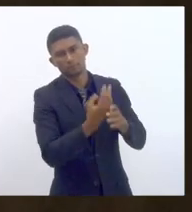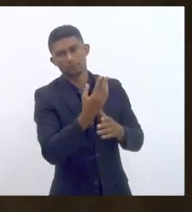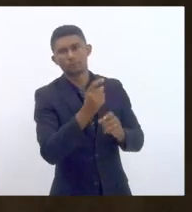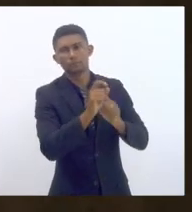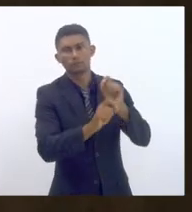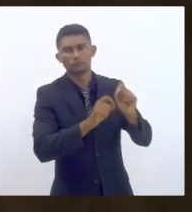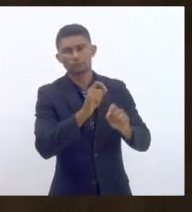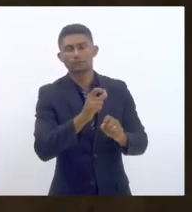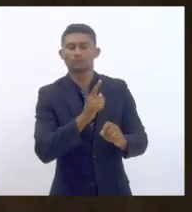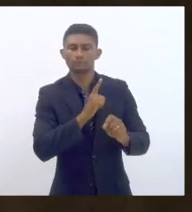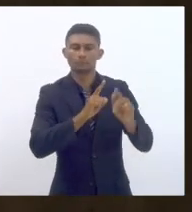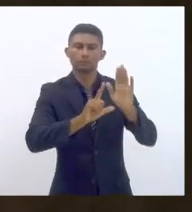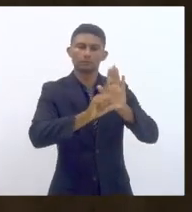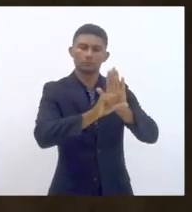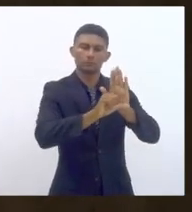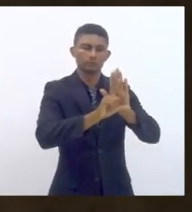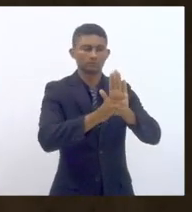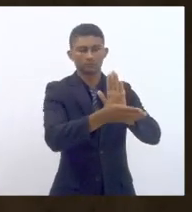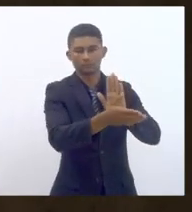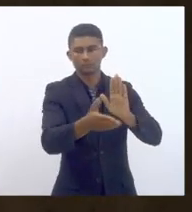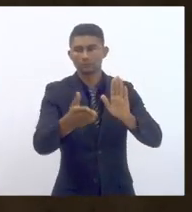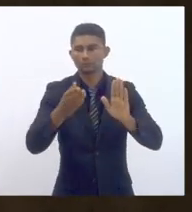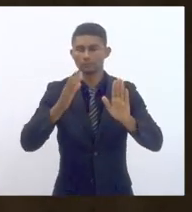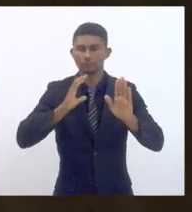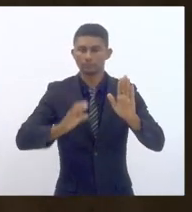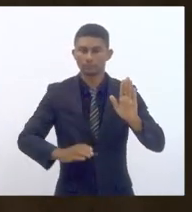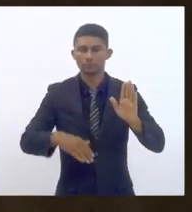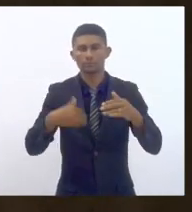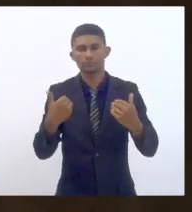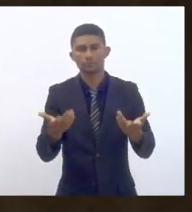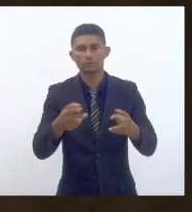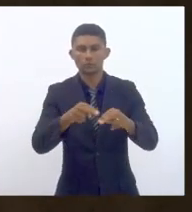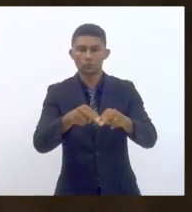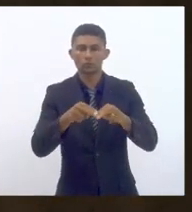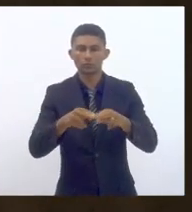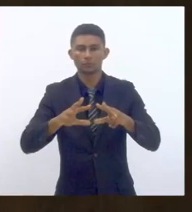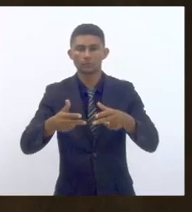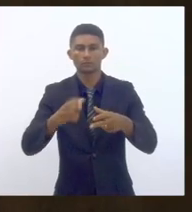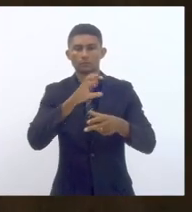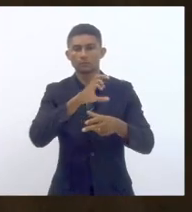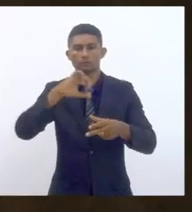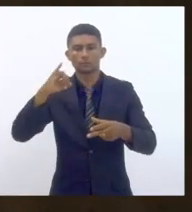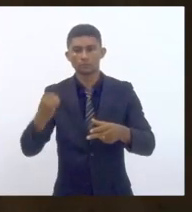do Consumidor, razão pela qual, pela CCJ, parecer é pela